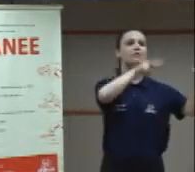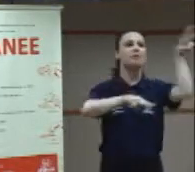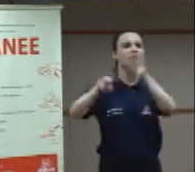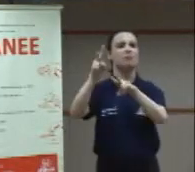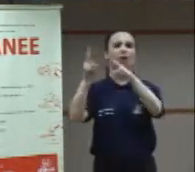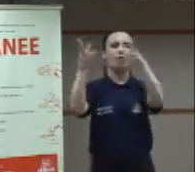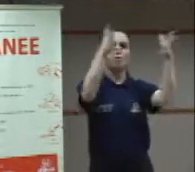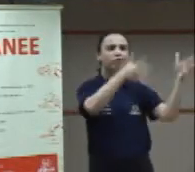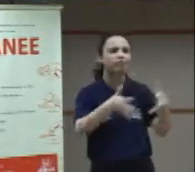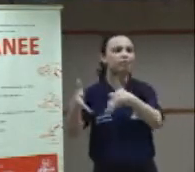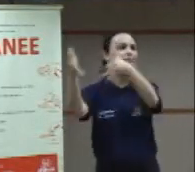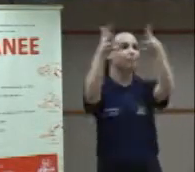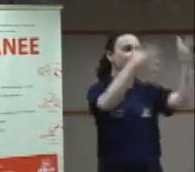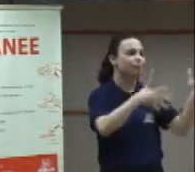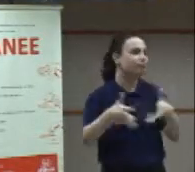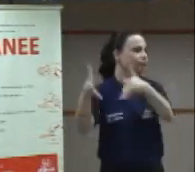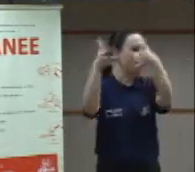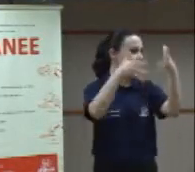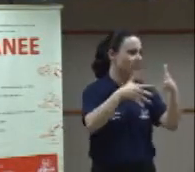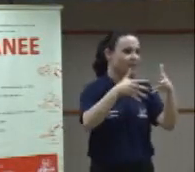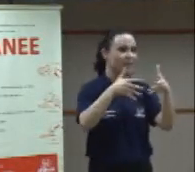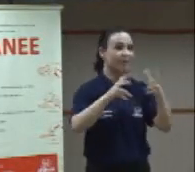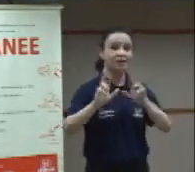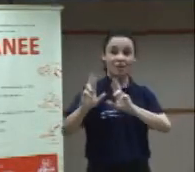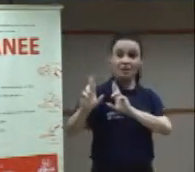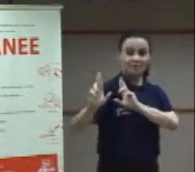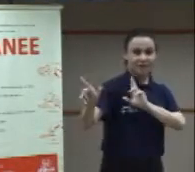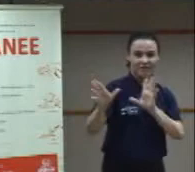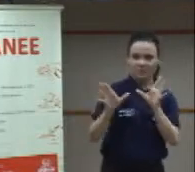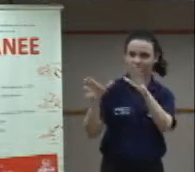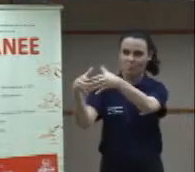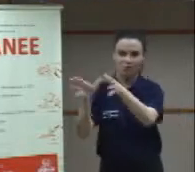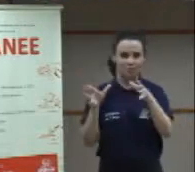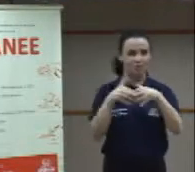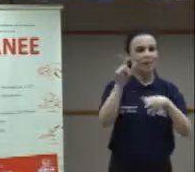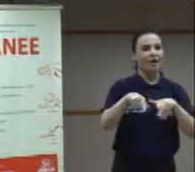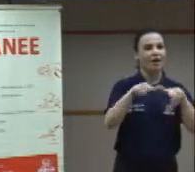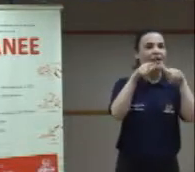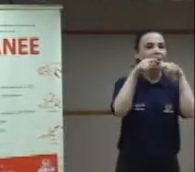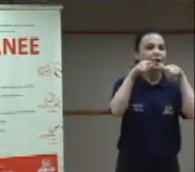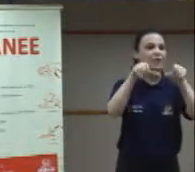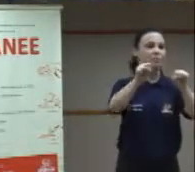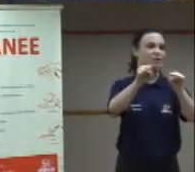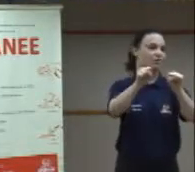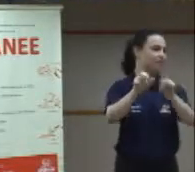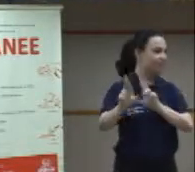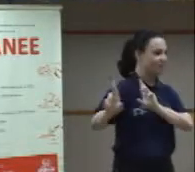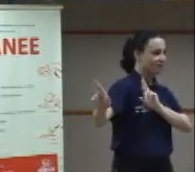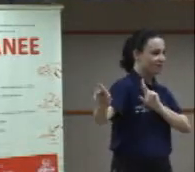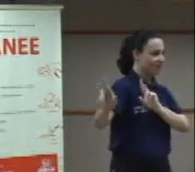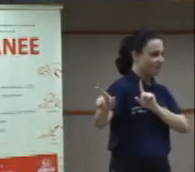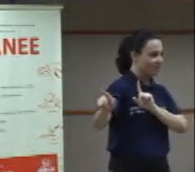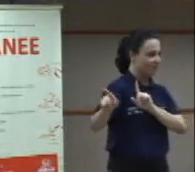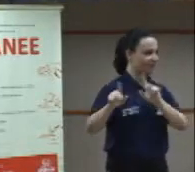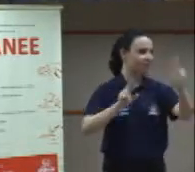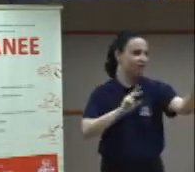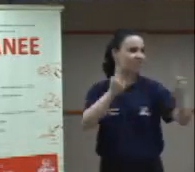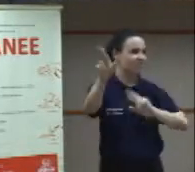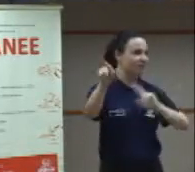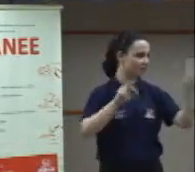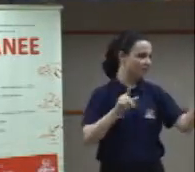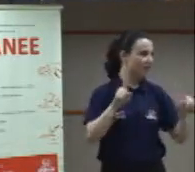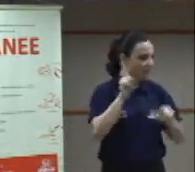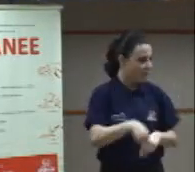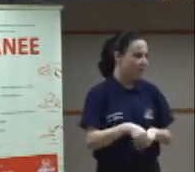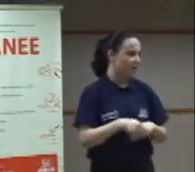a diversidade linguística. Eu acho que aí está a chave para nós compreendermos toda essa questão